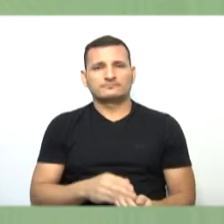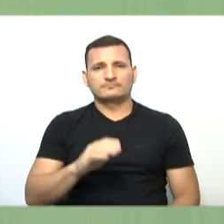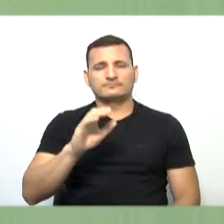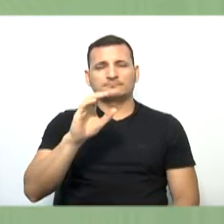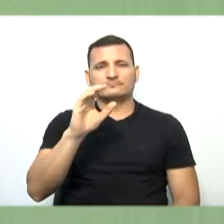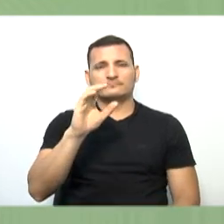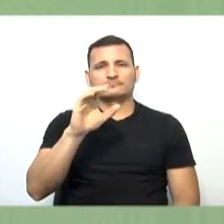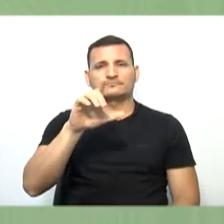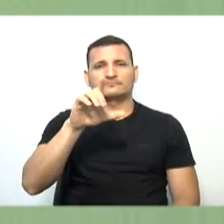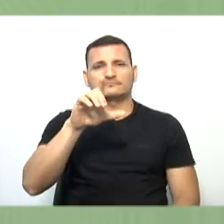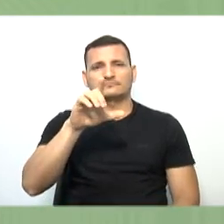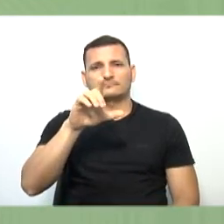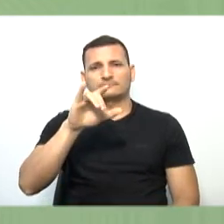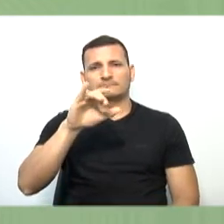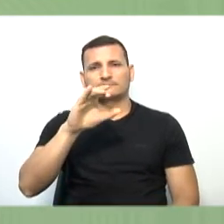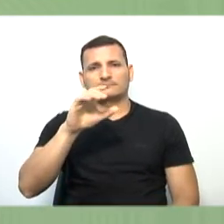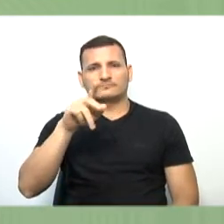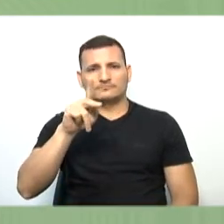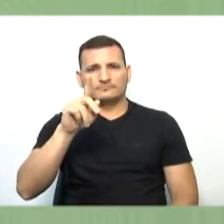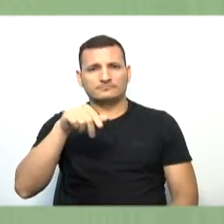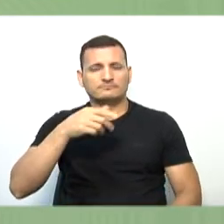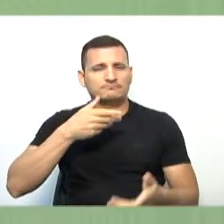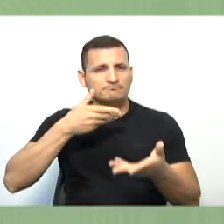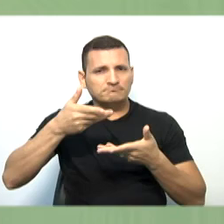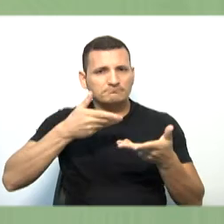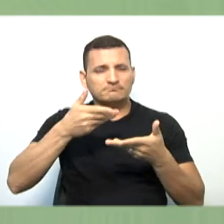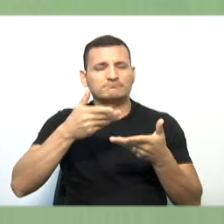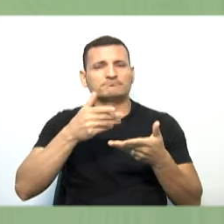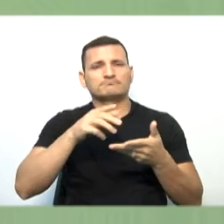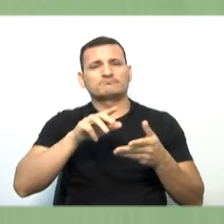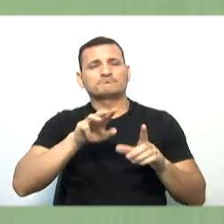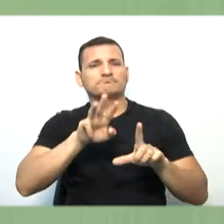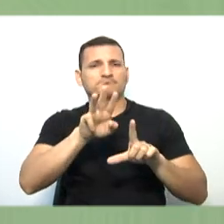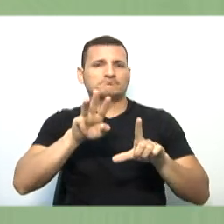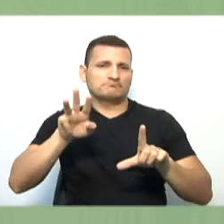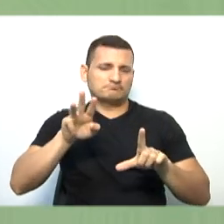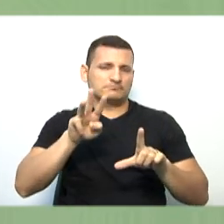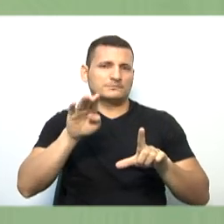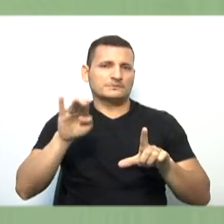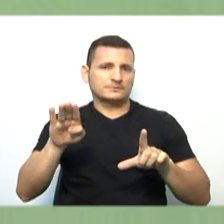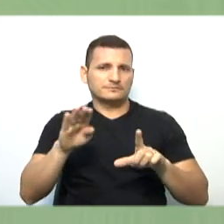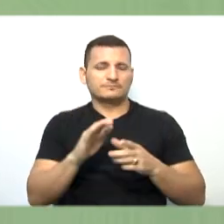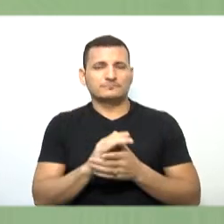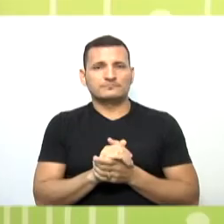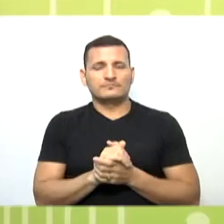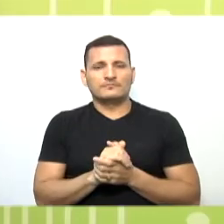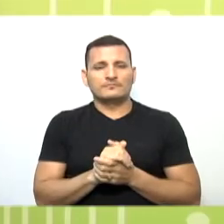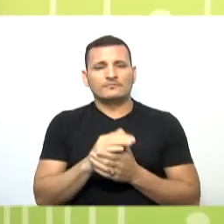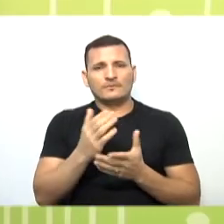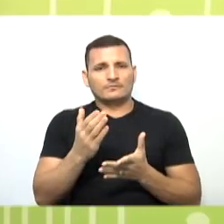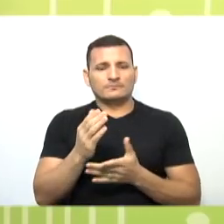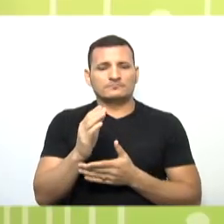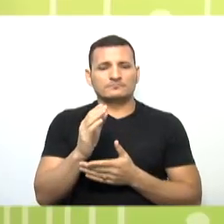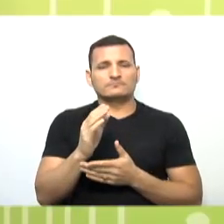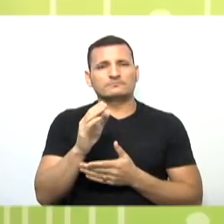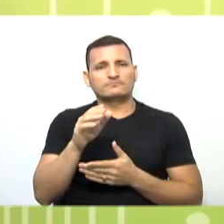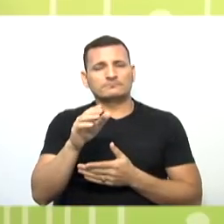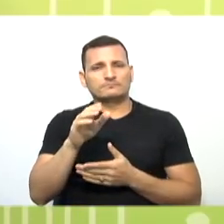clique serve para criar interação com uma página web. O evento do clique, ele serve